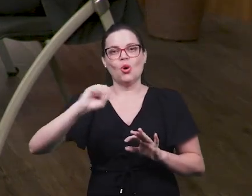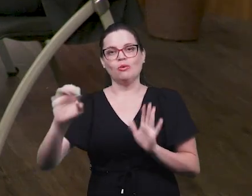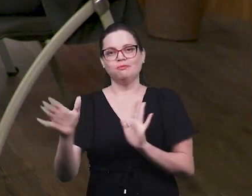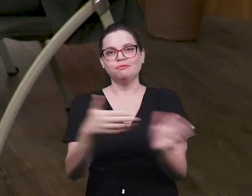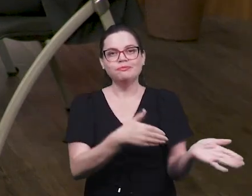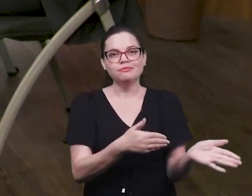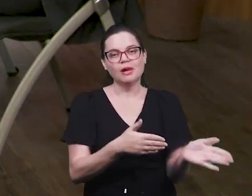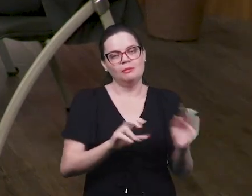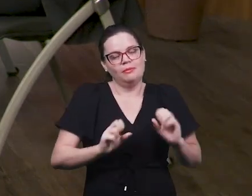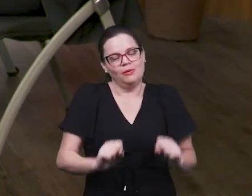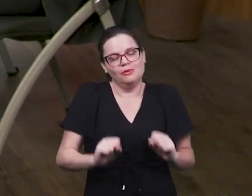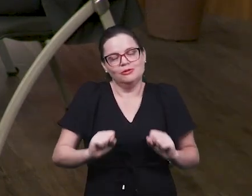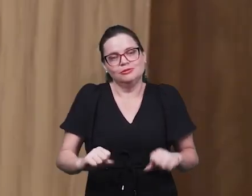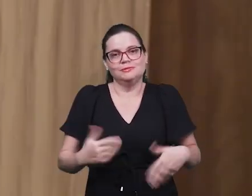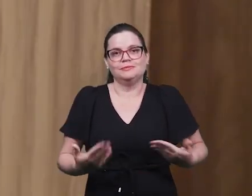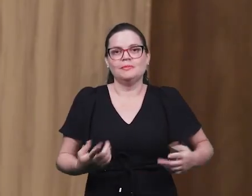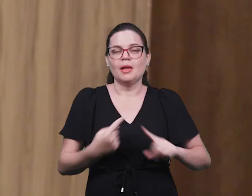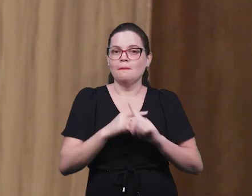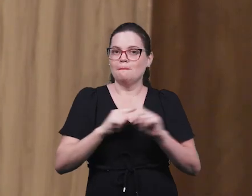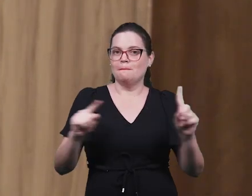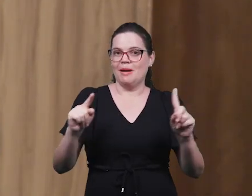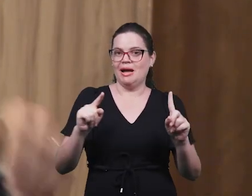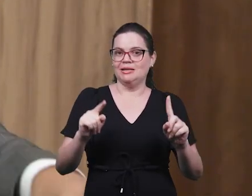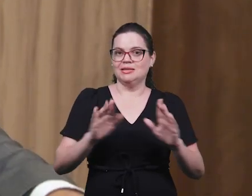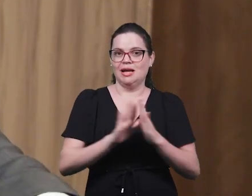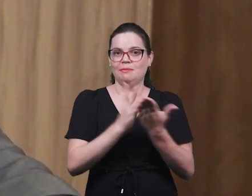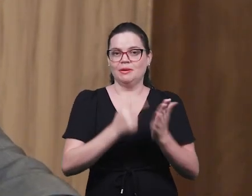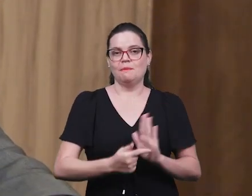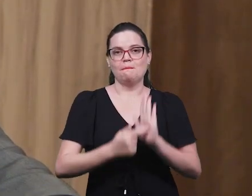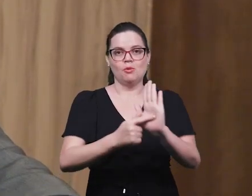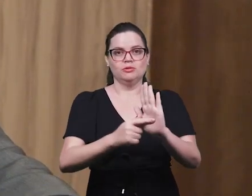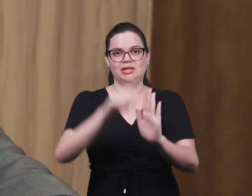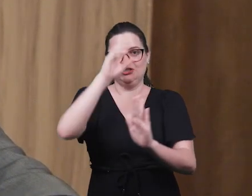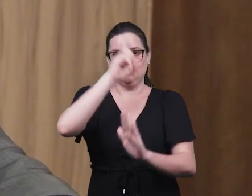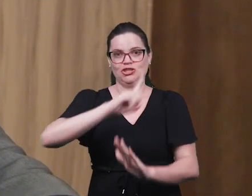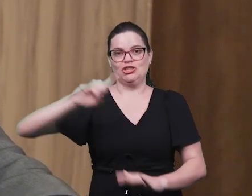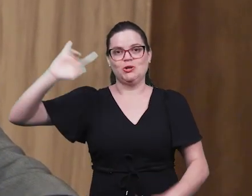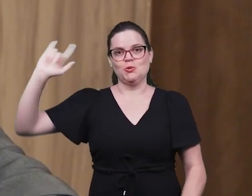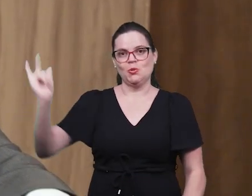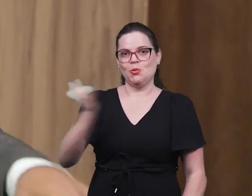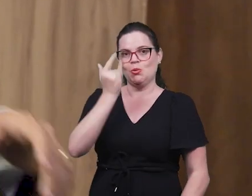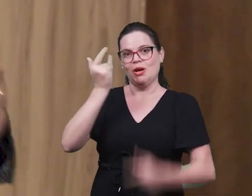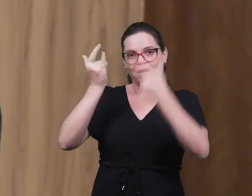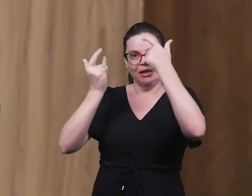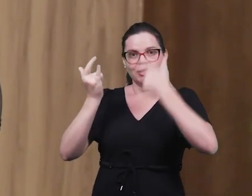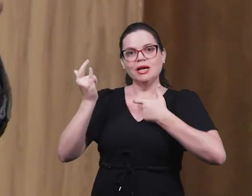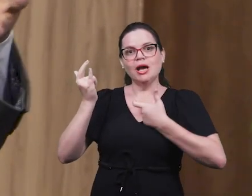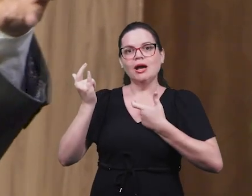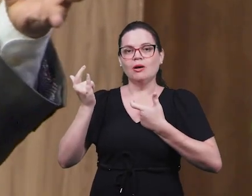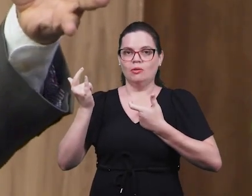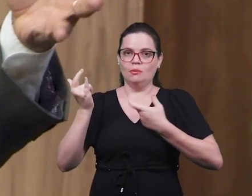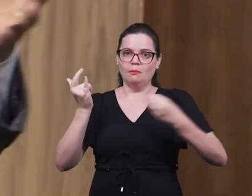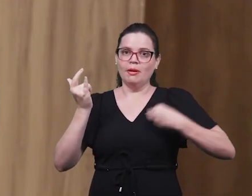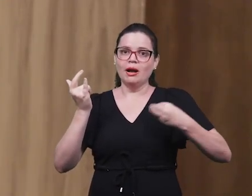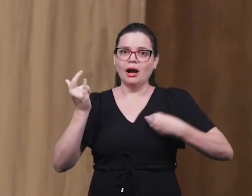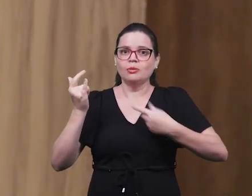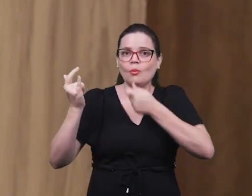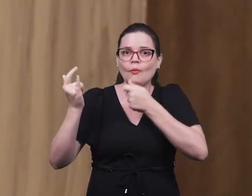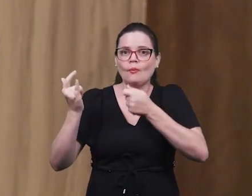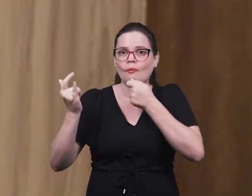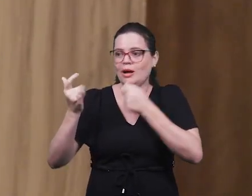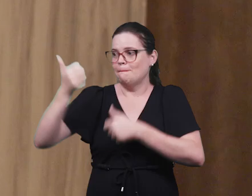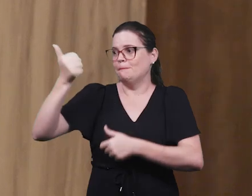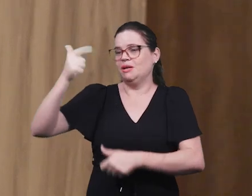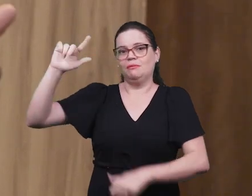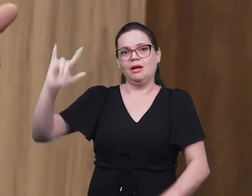tortuosos. A Bíblia diz que Deus nos amou sendo nós ainda pecadores. O Senhor não esperou nós aqui nos